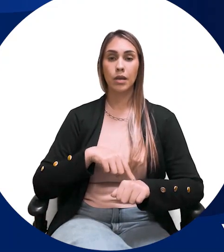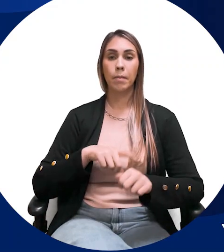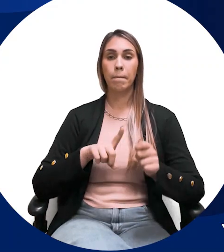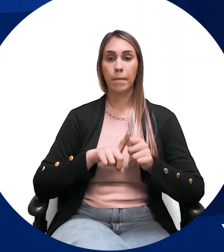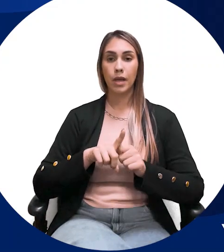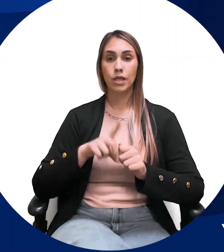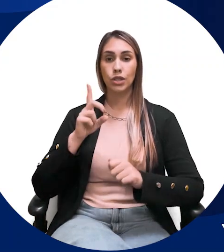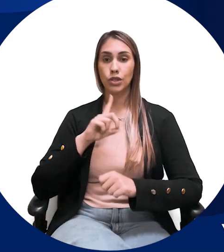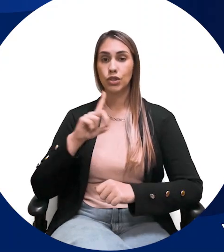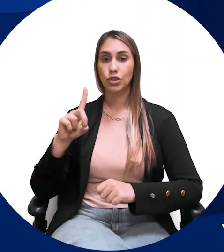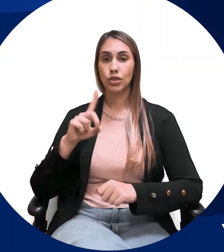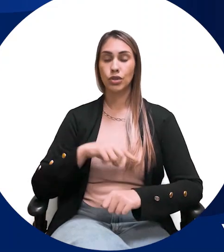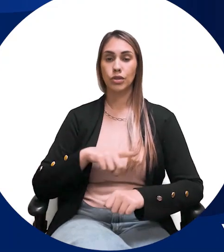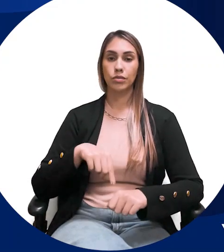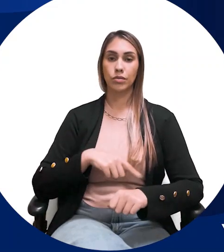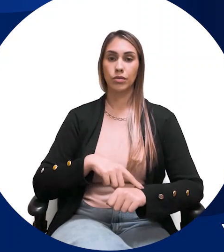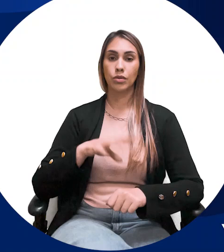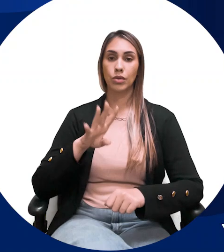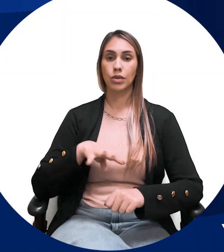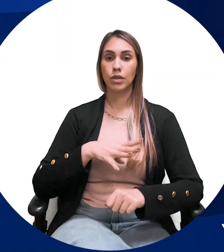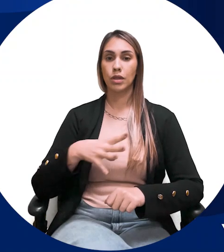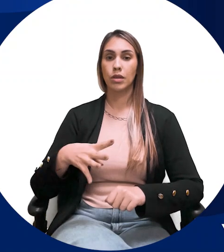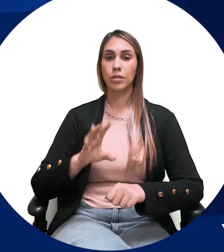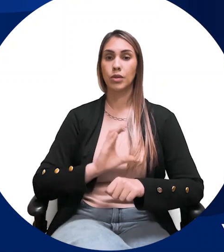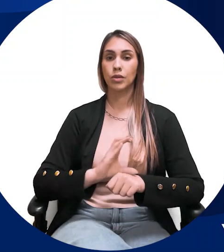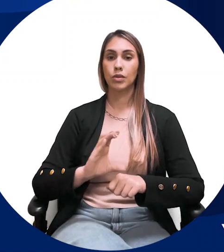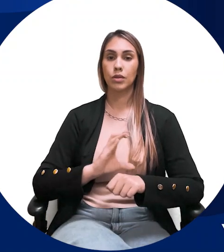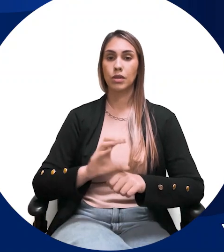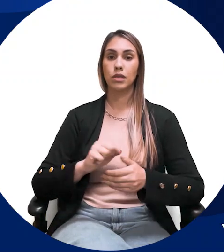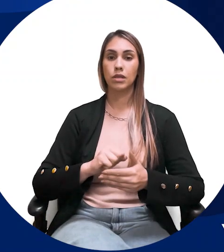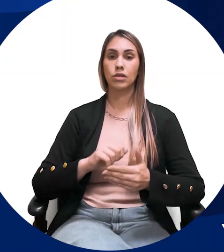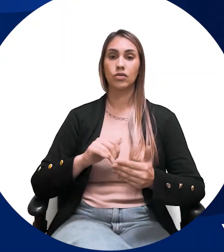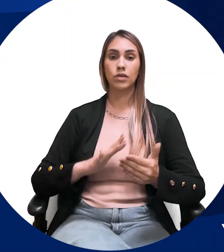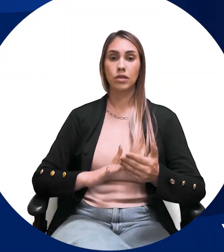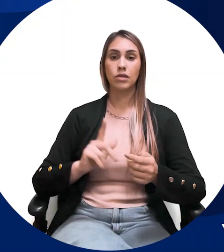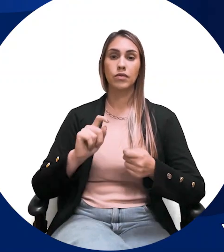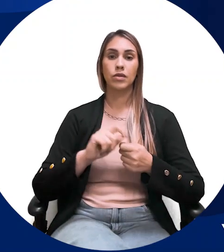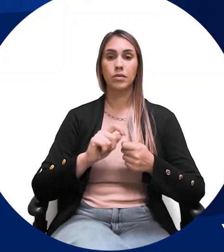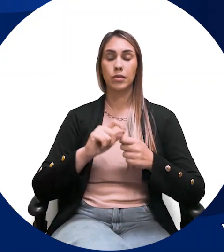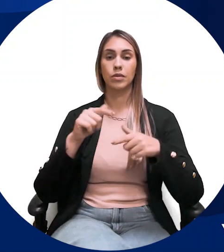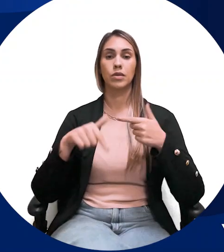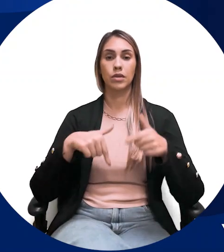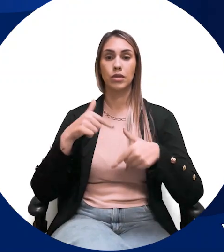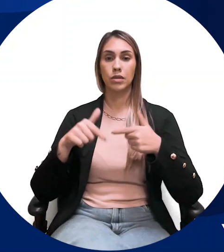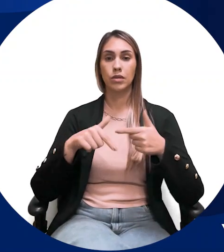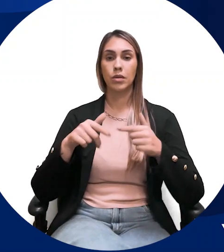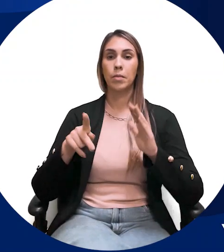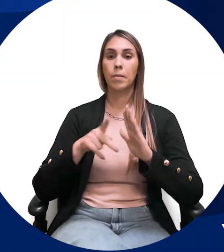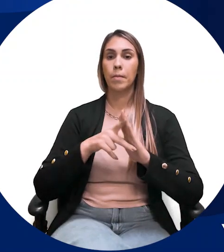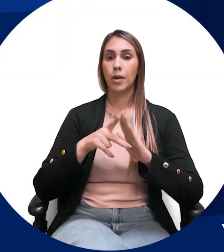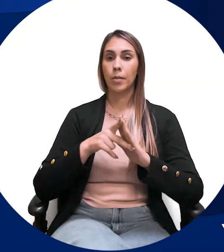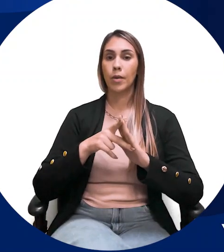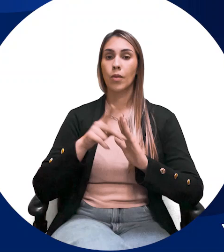horária, mês, dia e horário. 17. Cronograma de todo o curso, com as atividades que serão desenvolvidas pelo servidor,